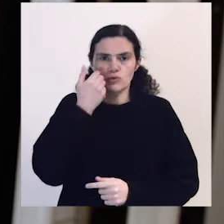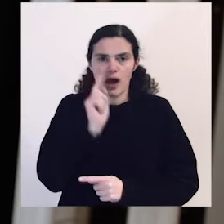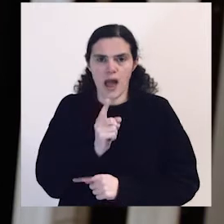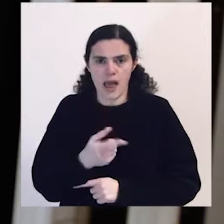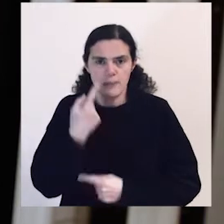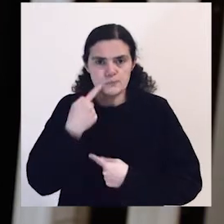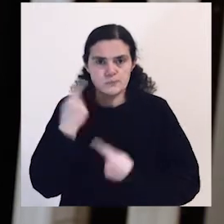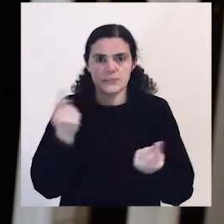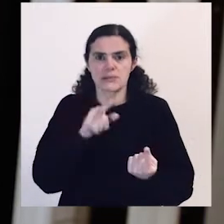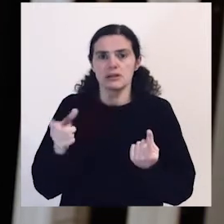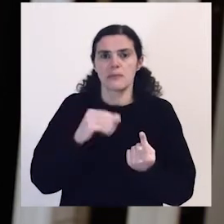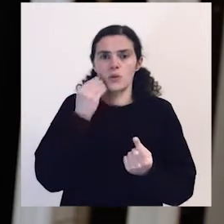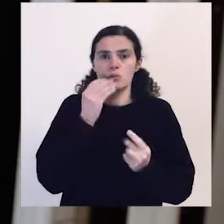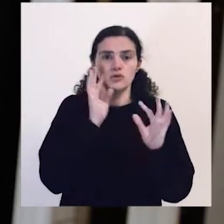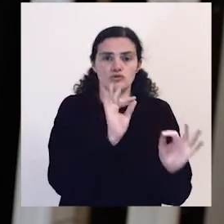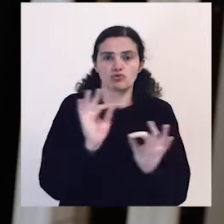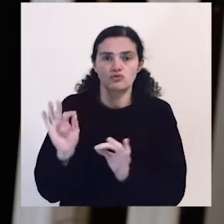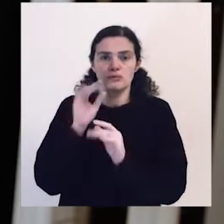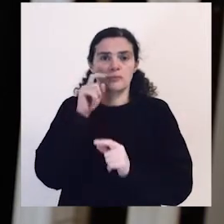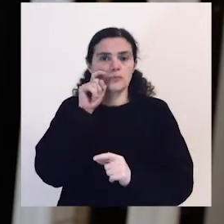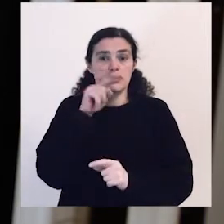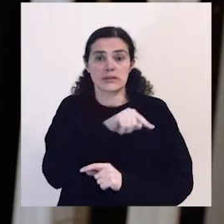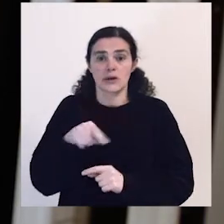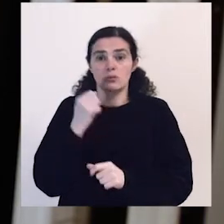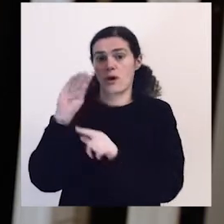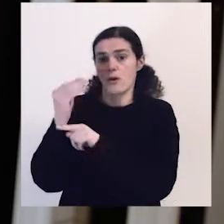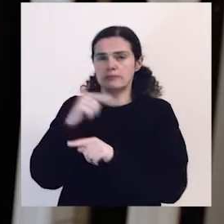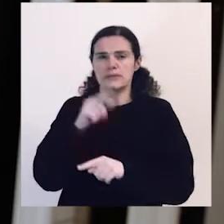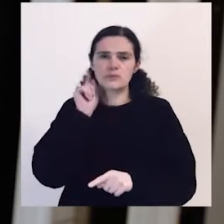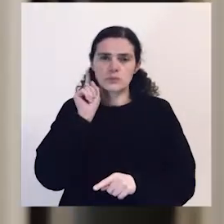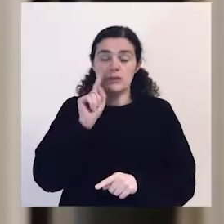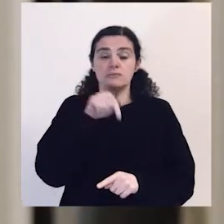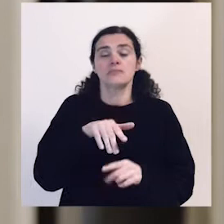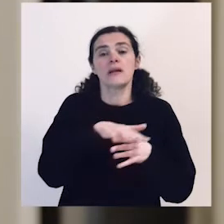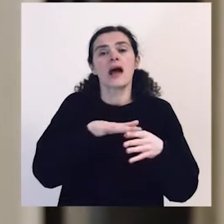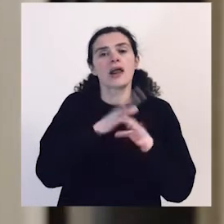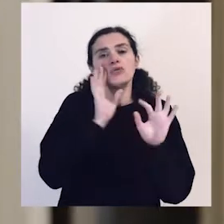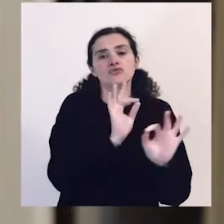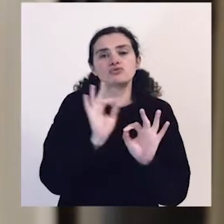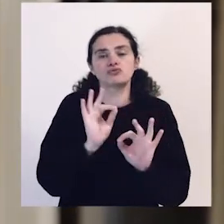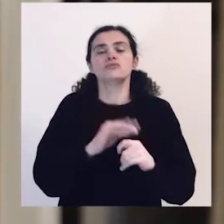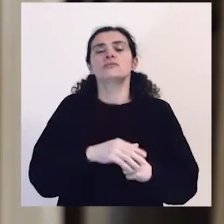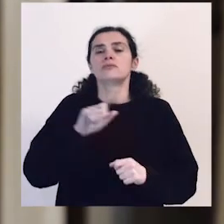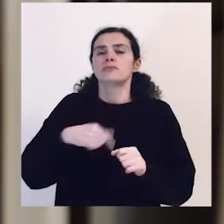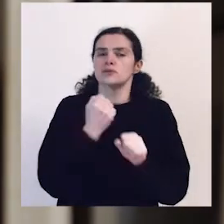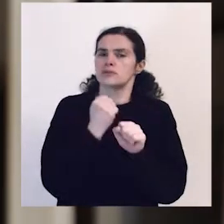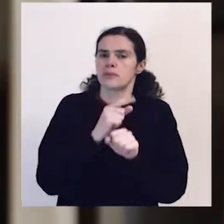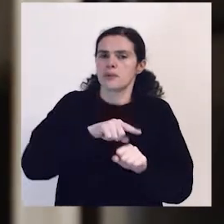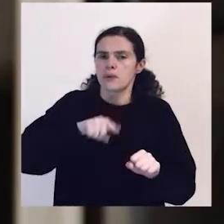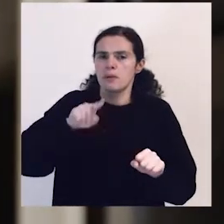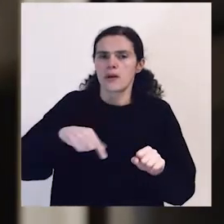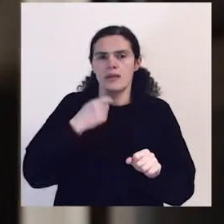museu e, como tal, a sua preservação, a preservação destas obras é fundamental. Na área da conservação,